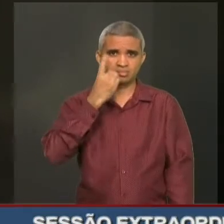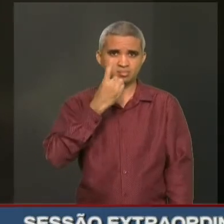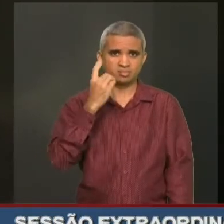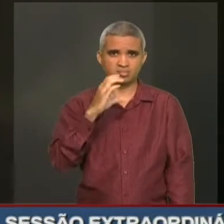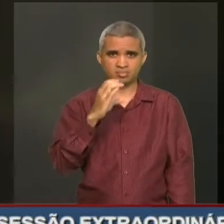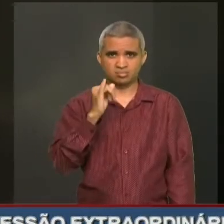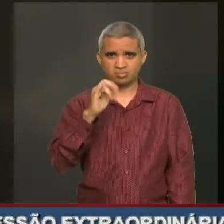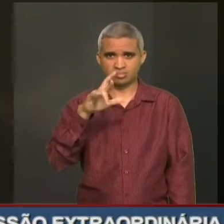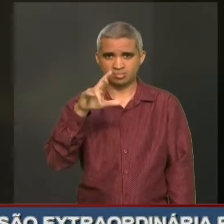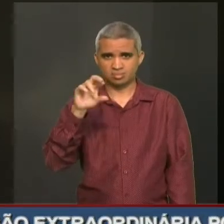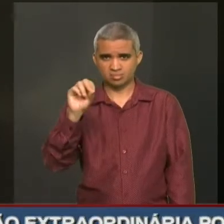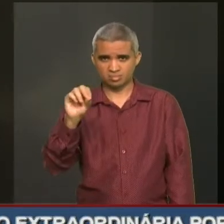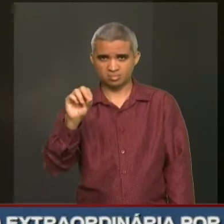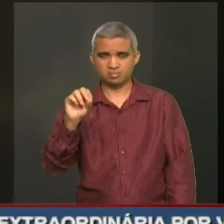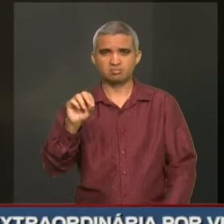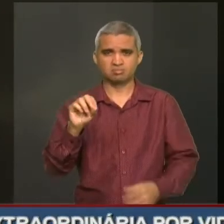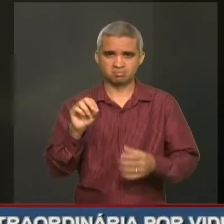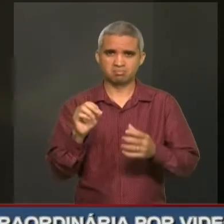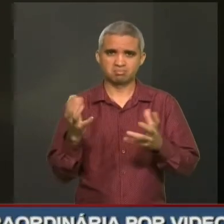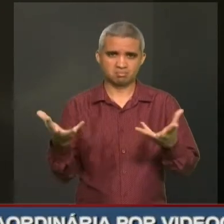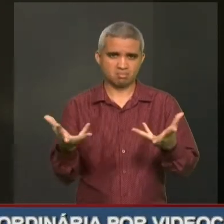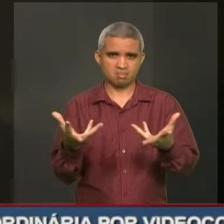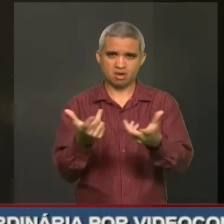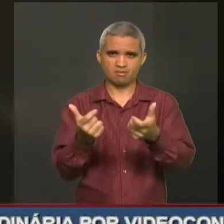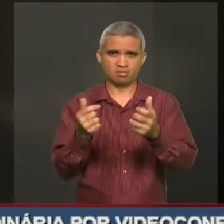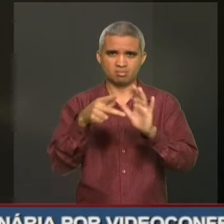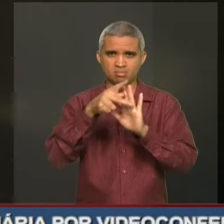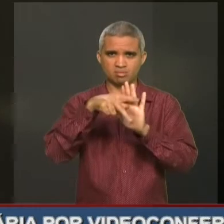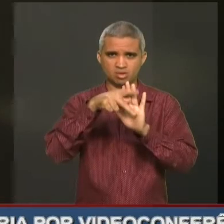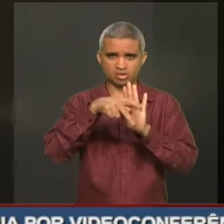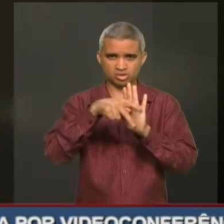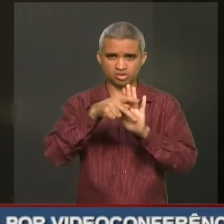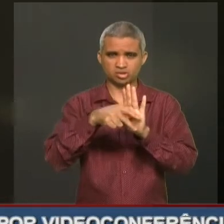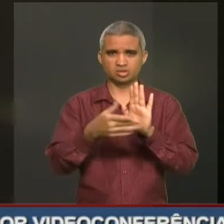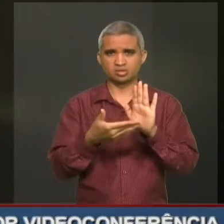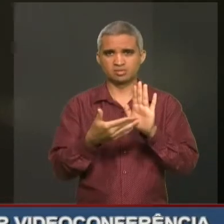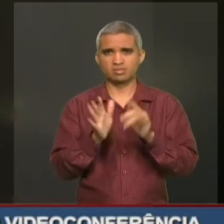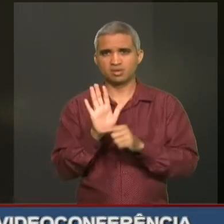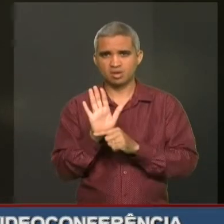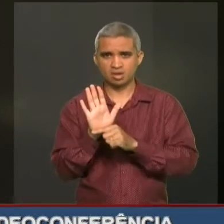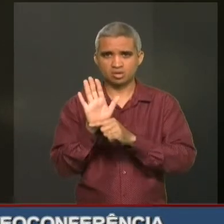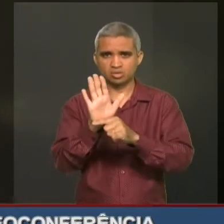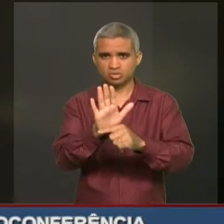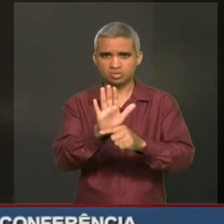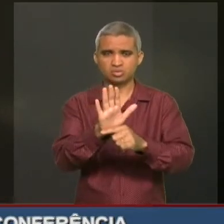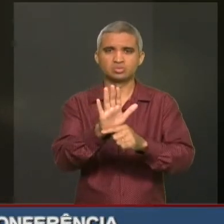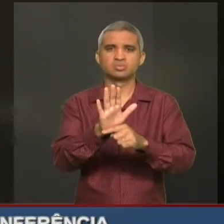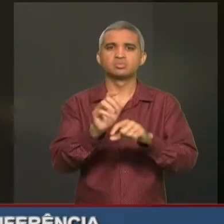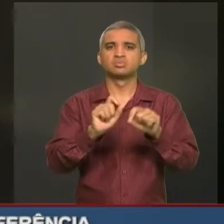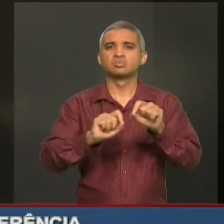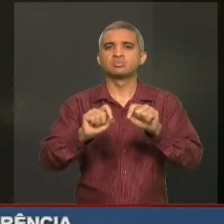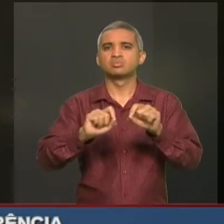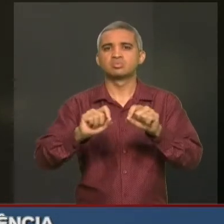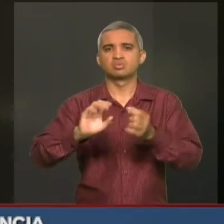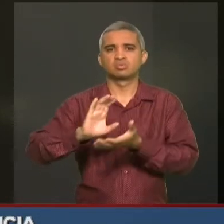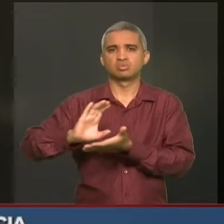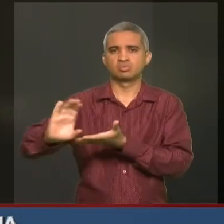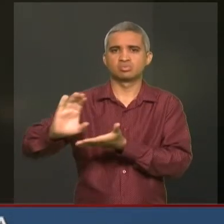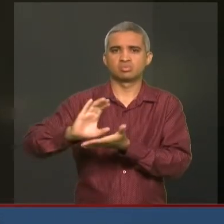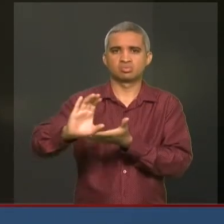pela iniciativa desse brilhante projeto, que vai desburocratizar também a